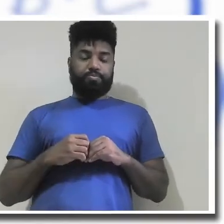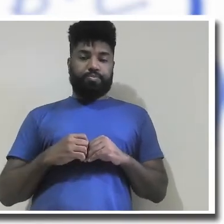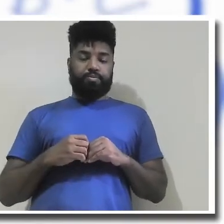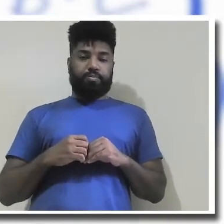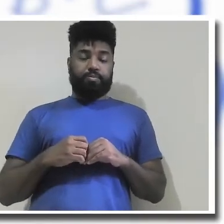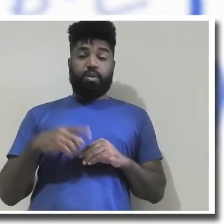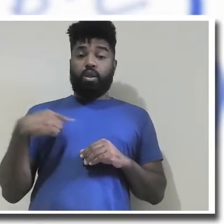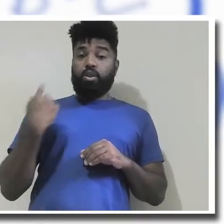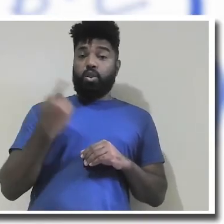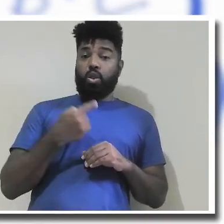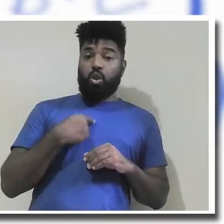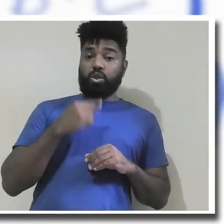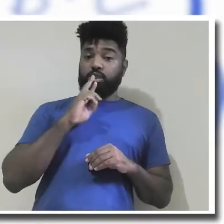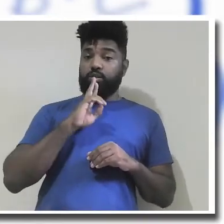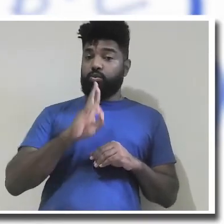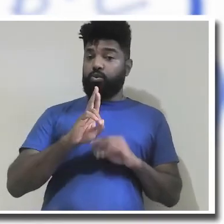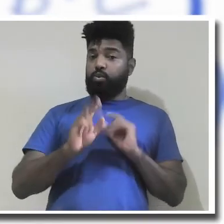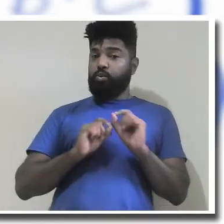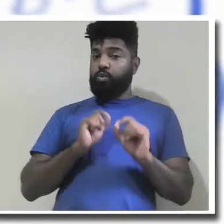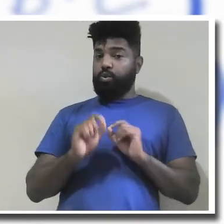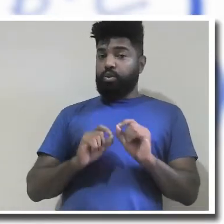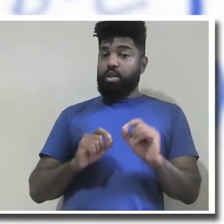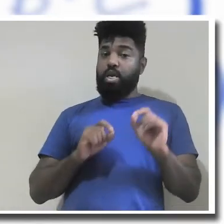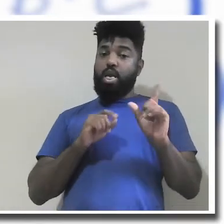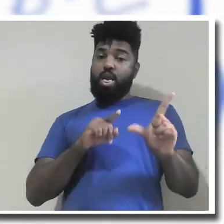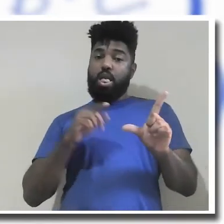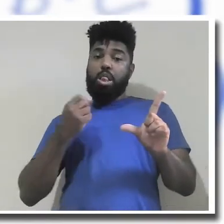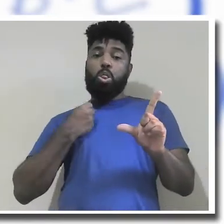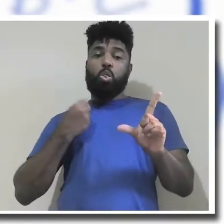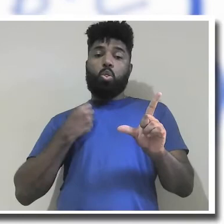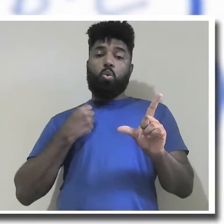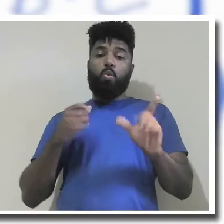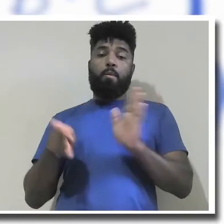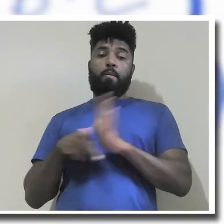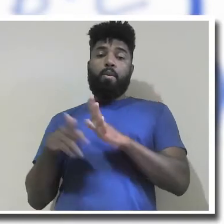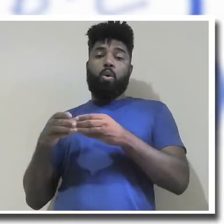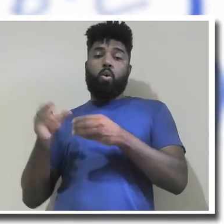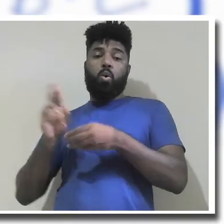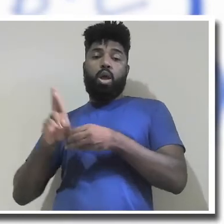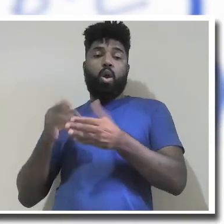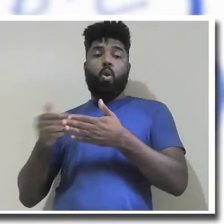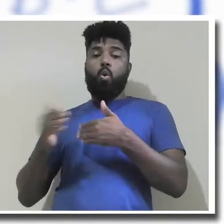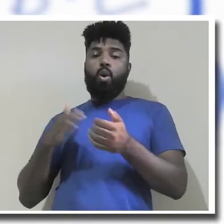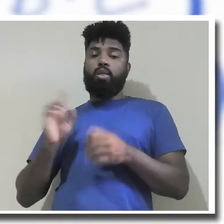Porém, não podemos responder que L é qualquer número real. L deve ser único.